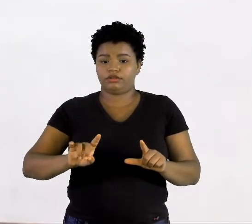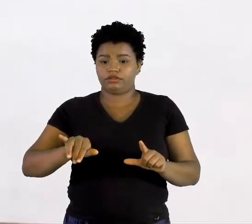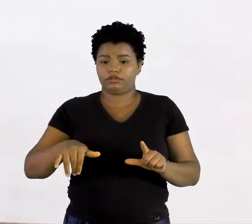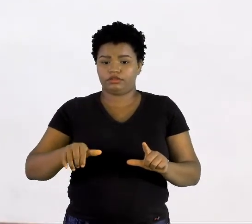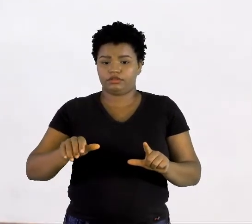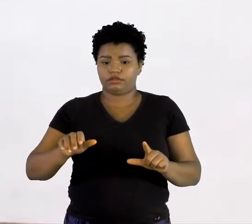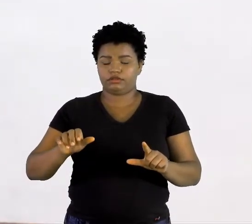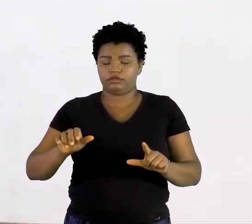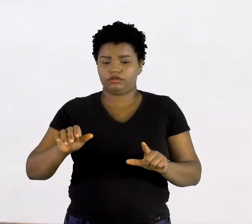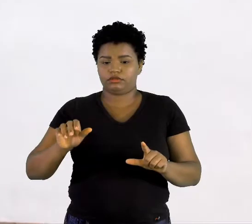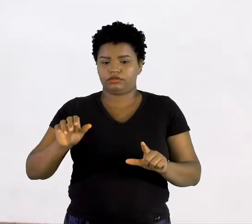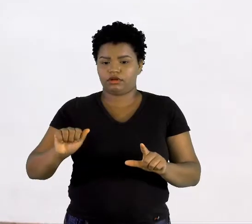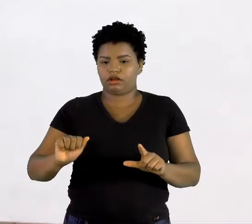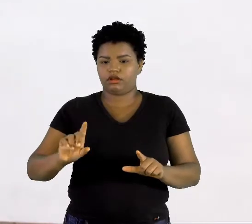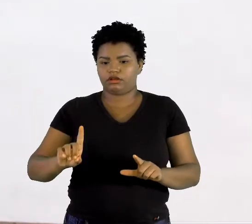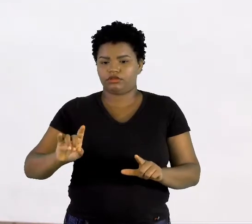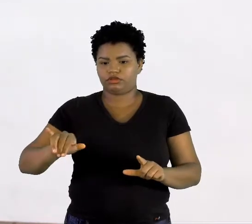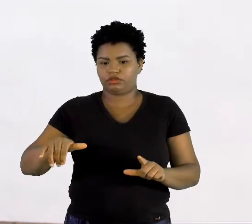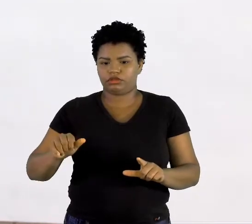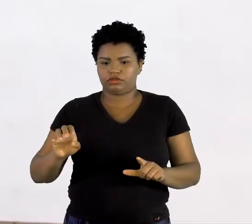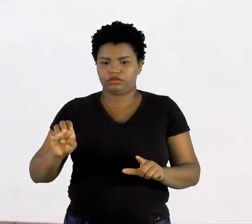Nunca confundir com a hipotenusa.